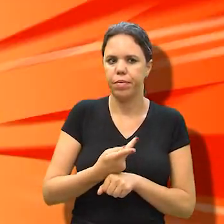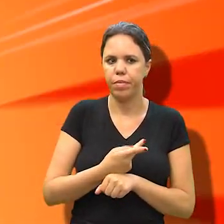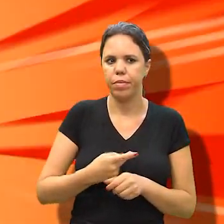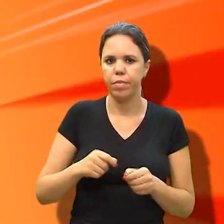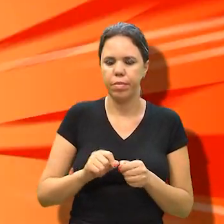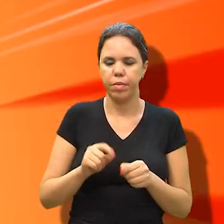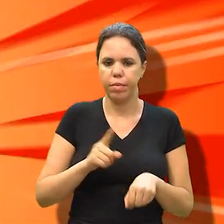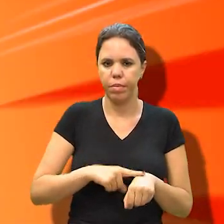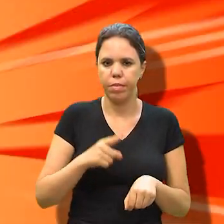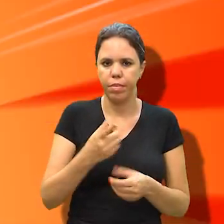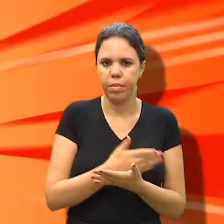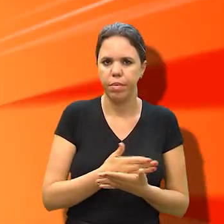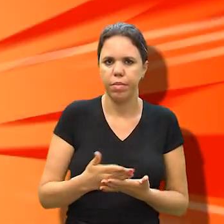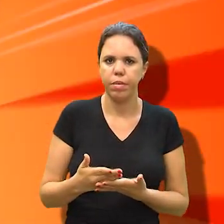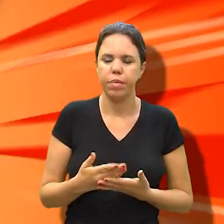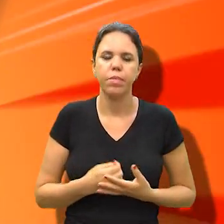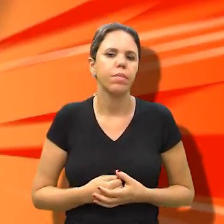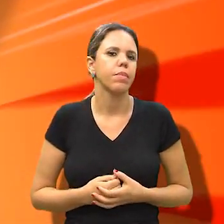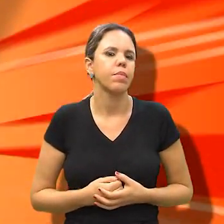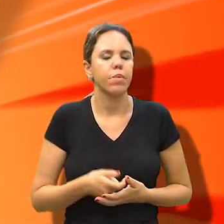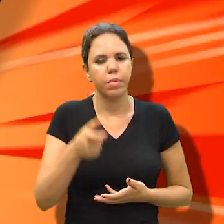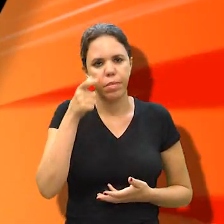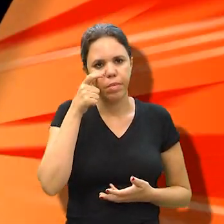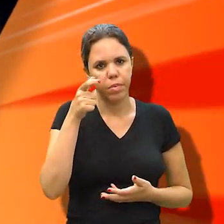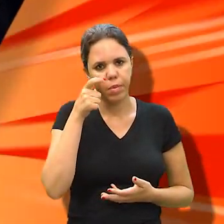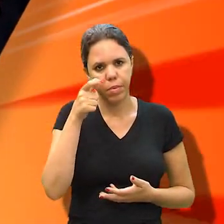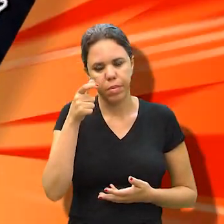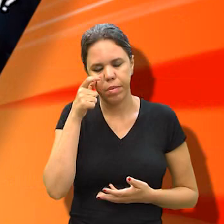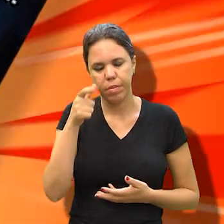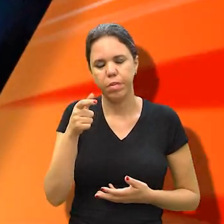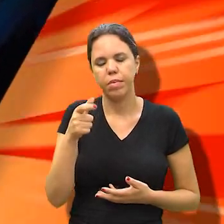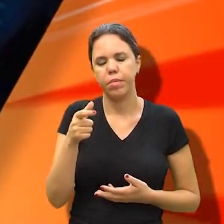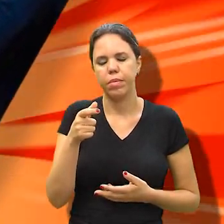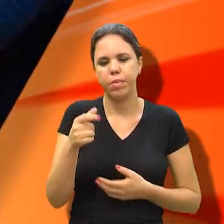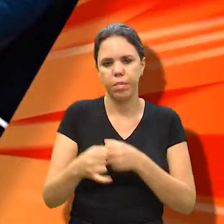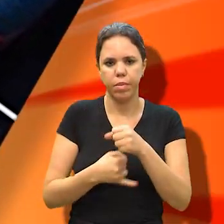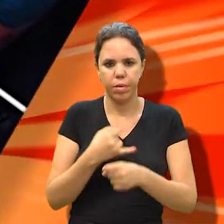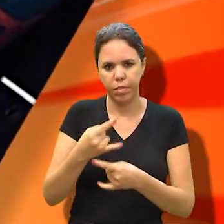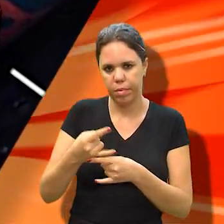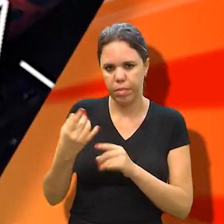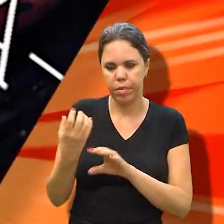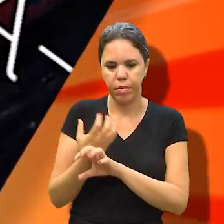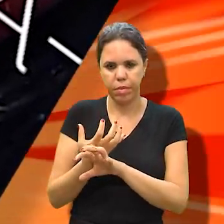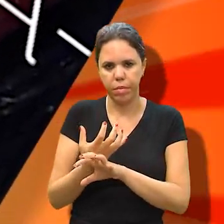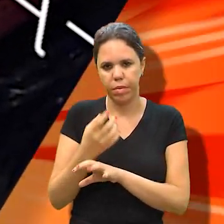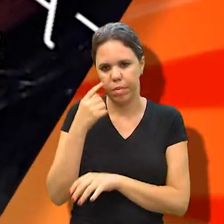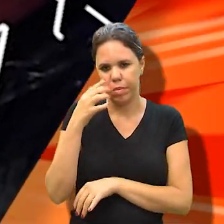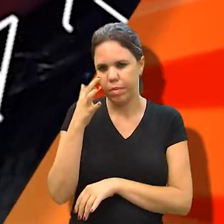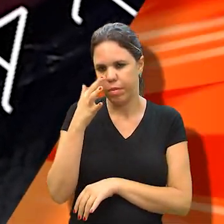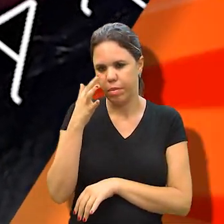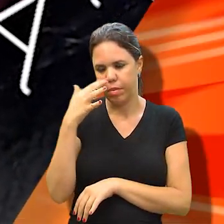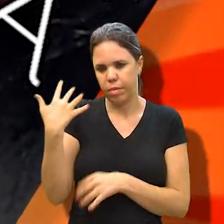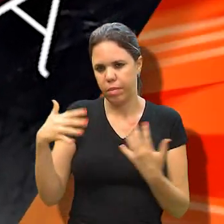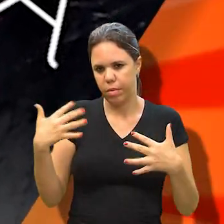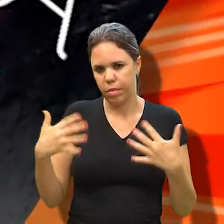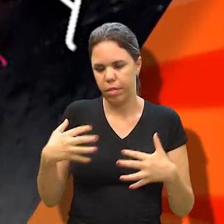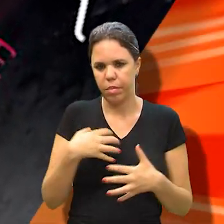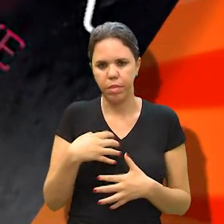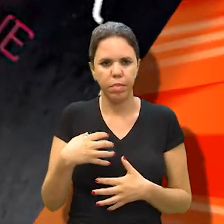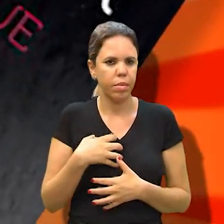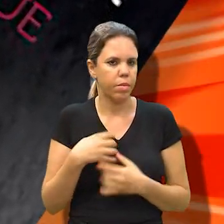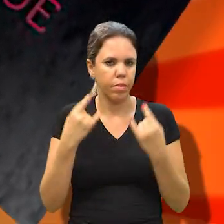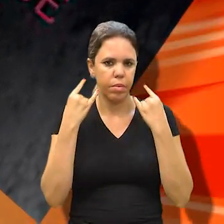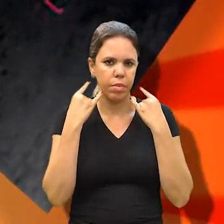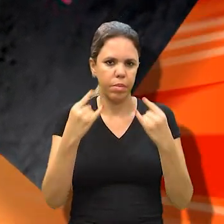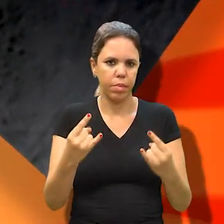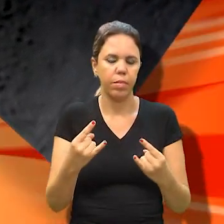busquei foi a partir do momento que eu comecei a assistir a seriados no streaming. E eu acho, assim, fantástico a